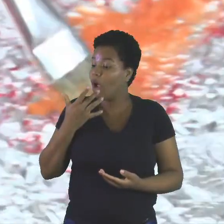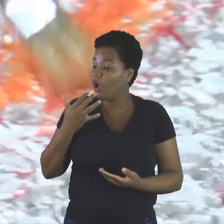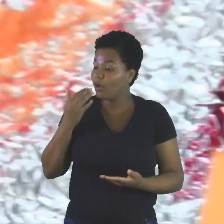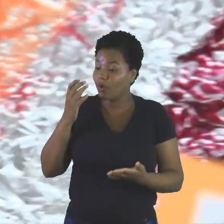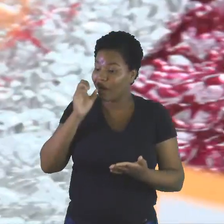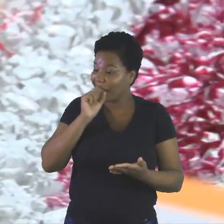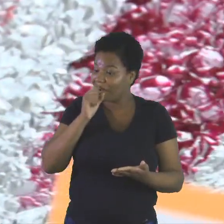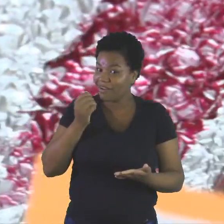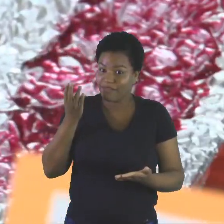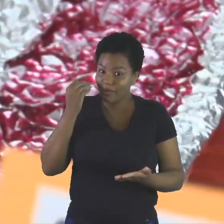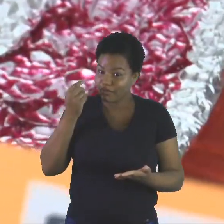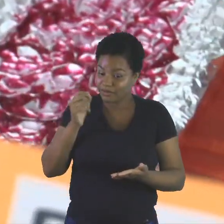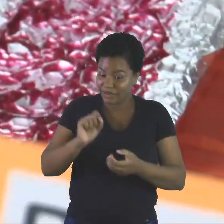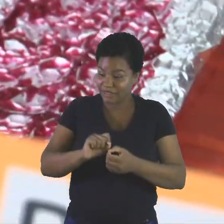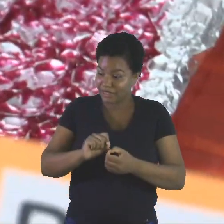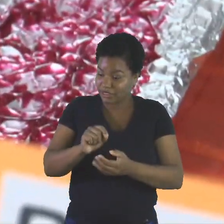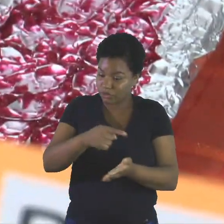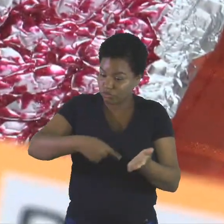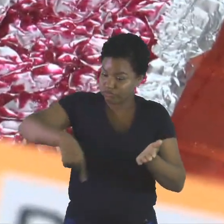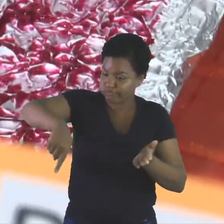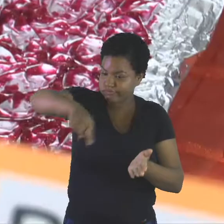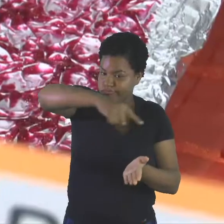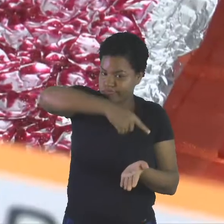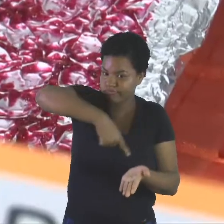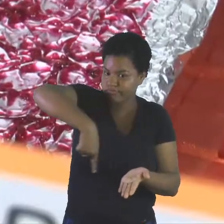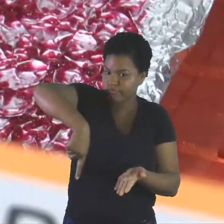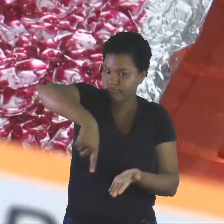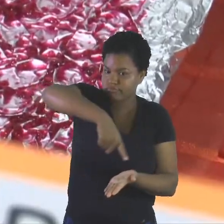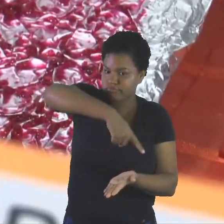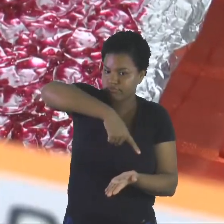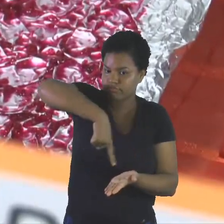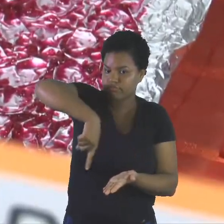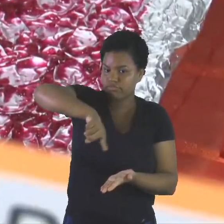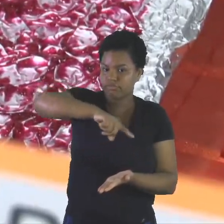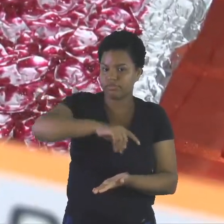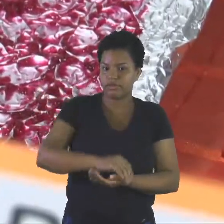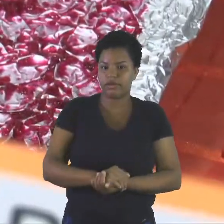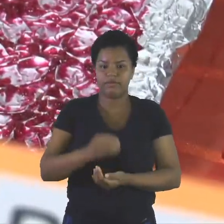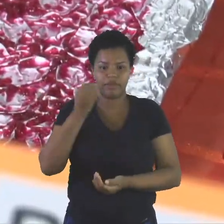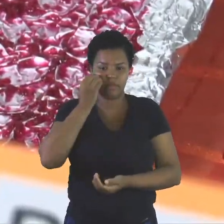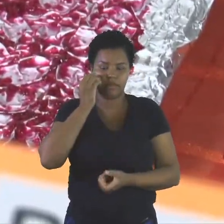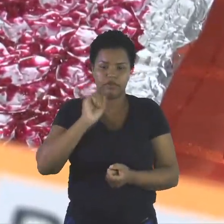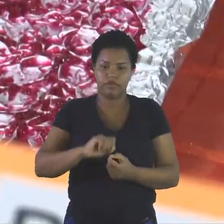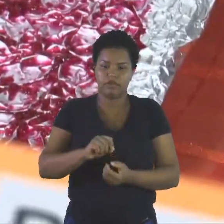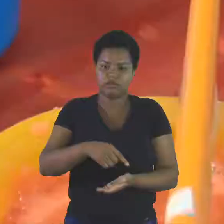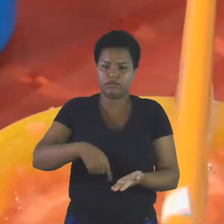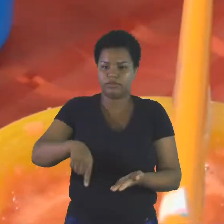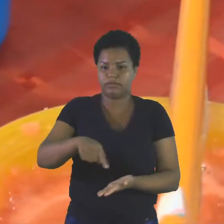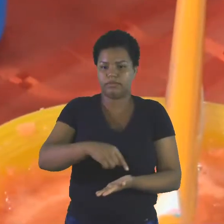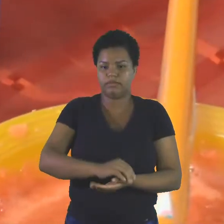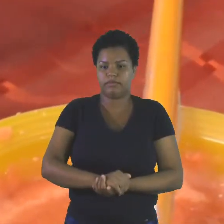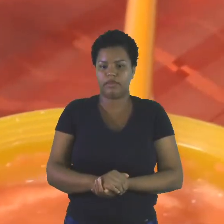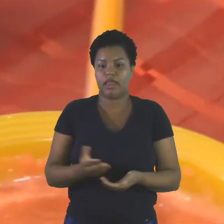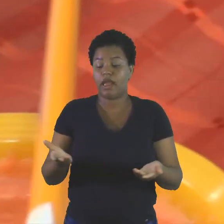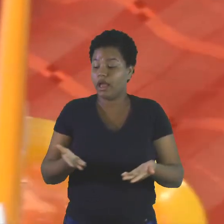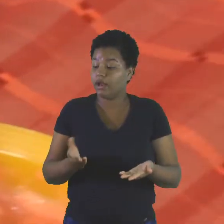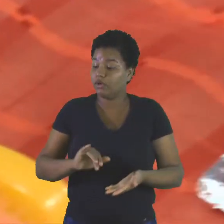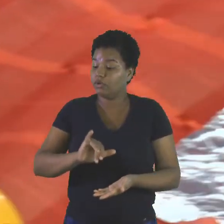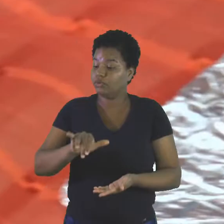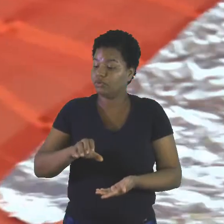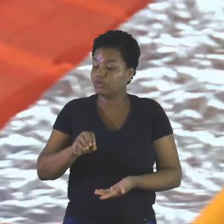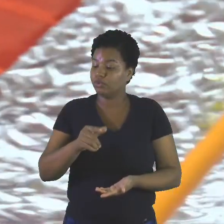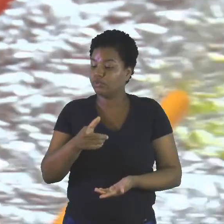Vamos fazer um círculo e ele vai tentar fazer um circo e agora